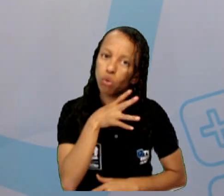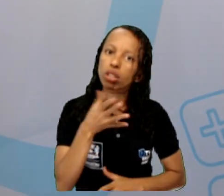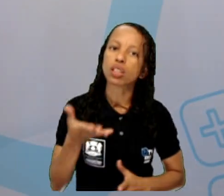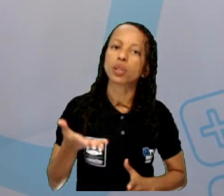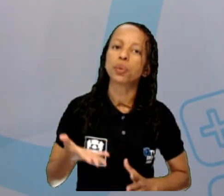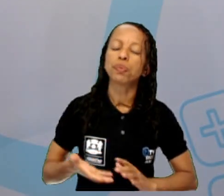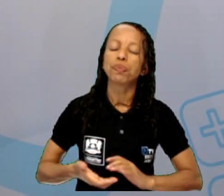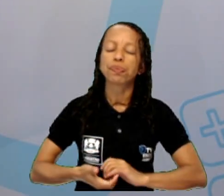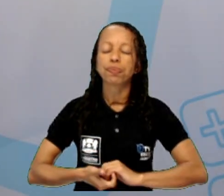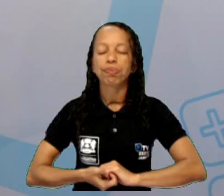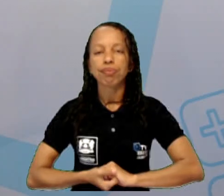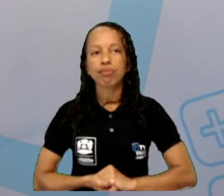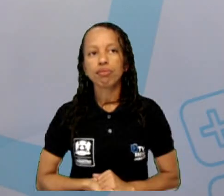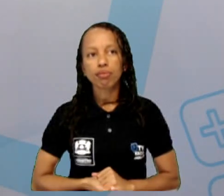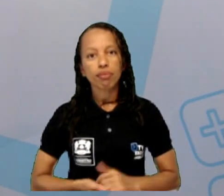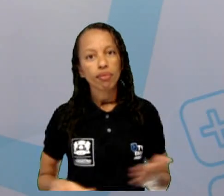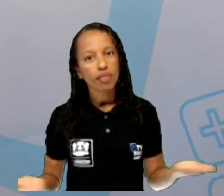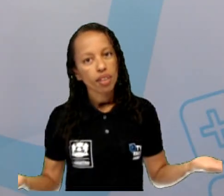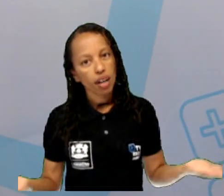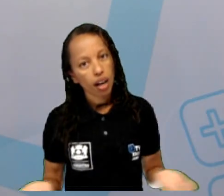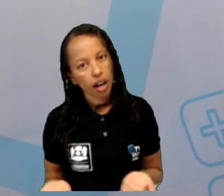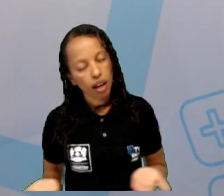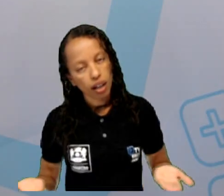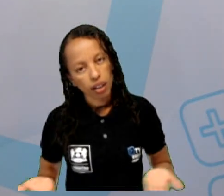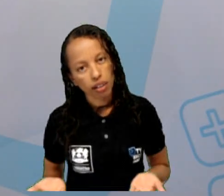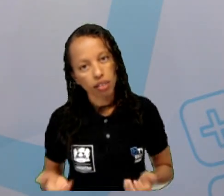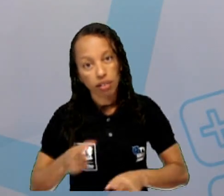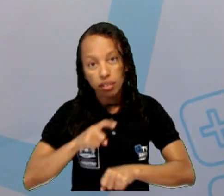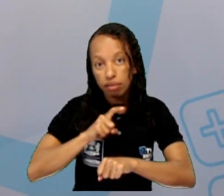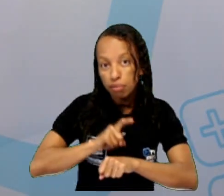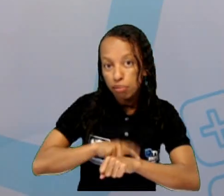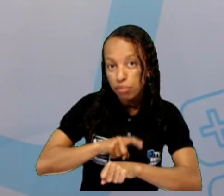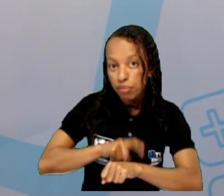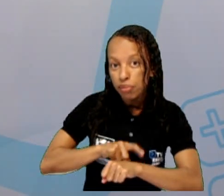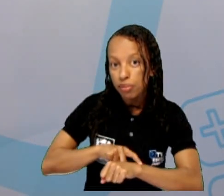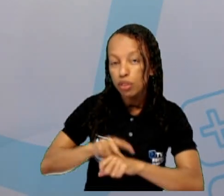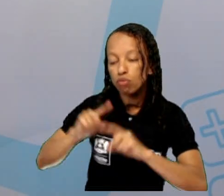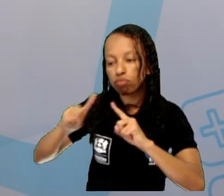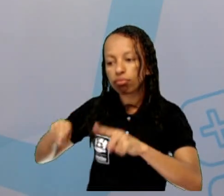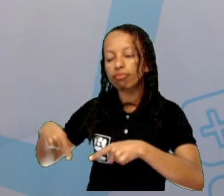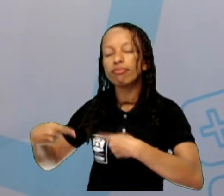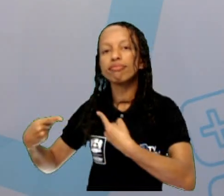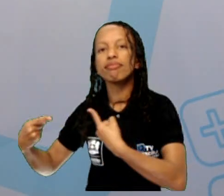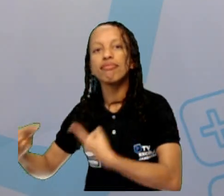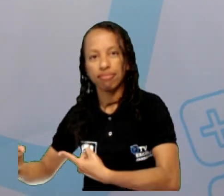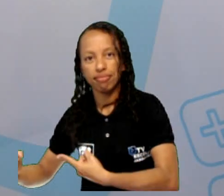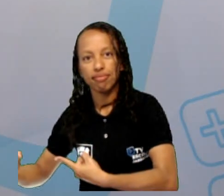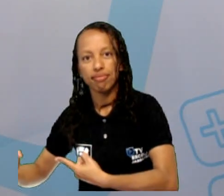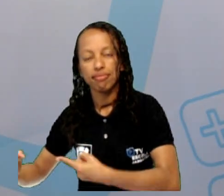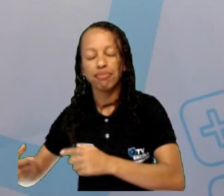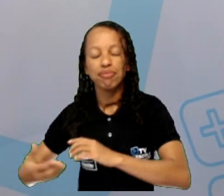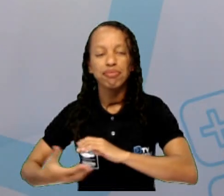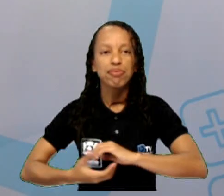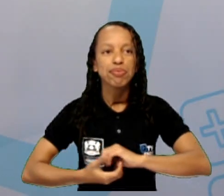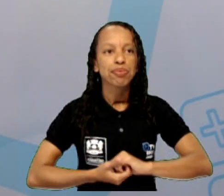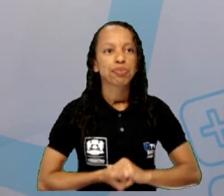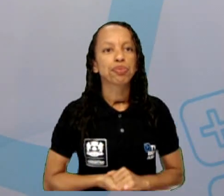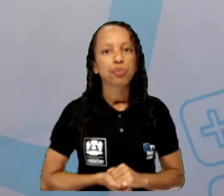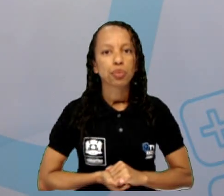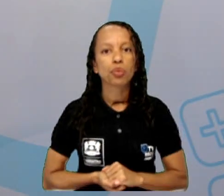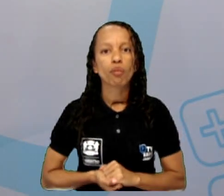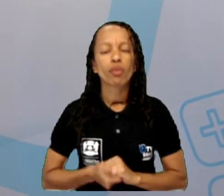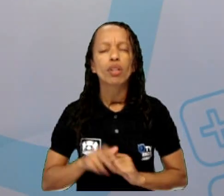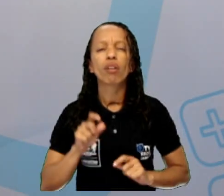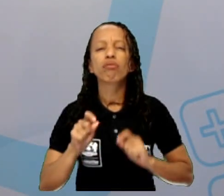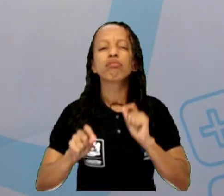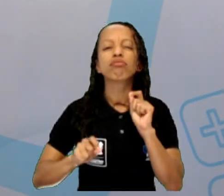Agora chegou aquele momento tão especial, que é o momento do desafio, hora do desafio. O que é que eu